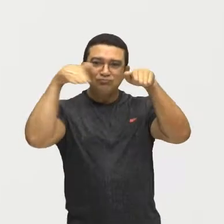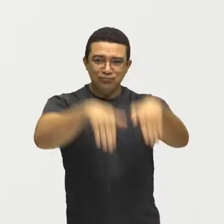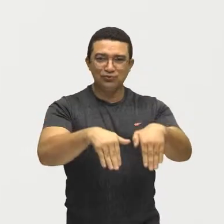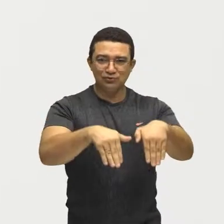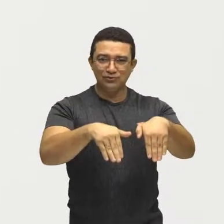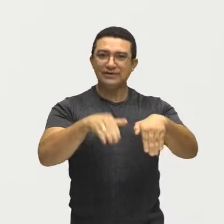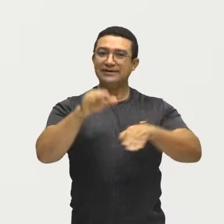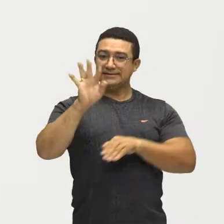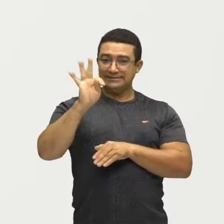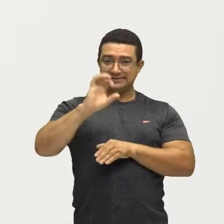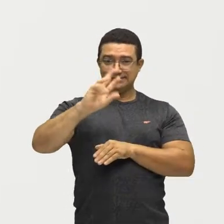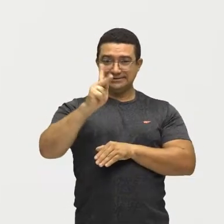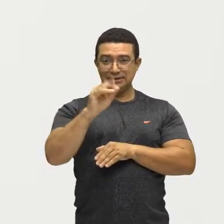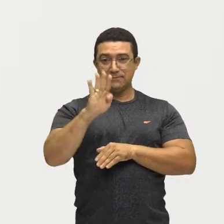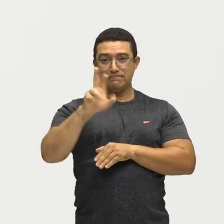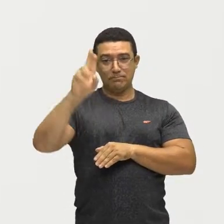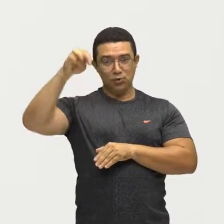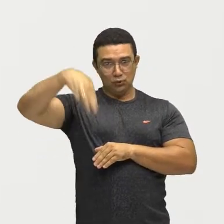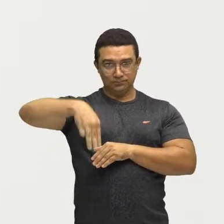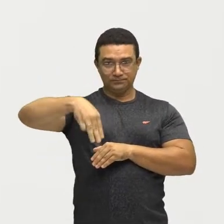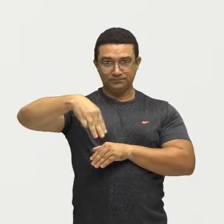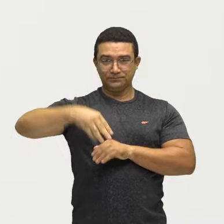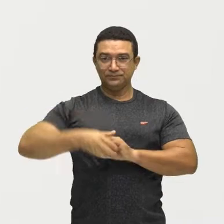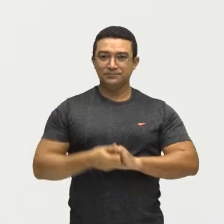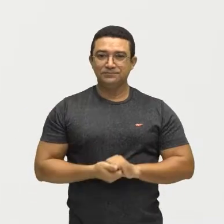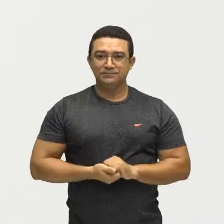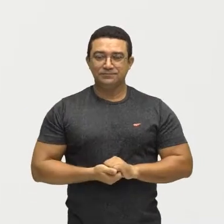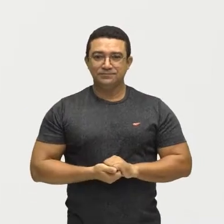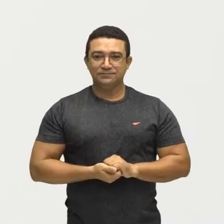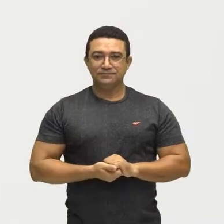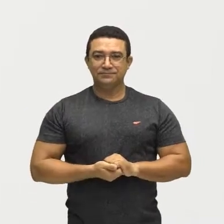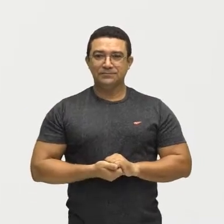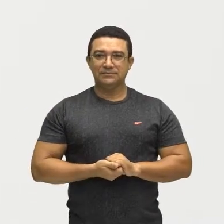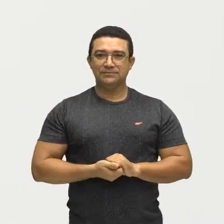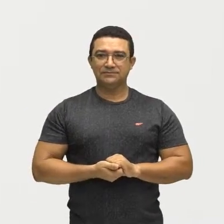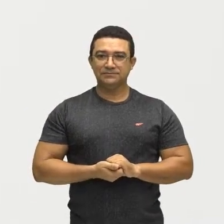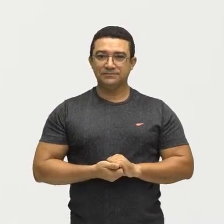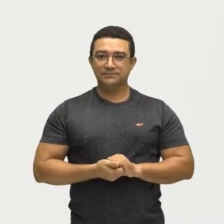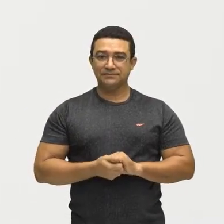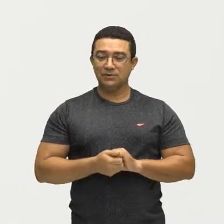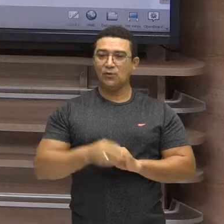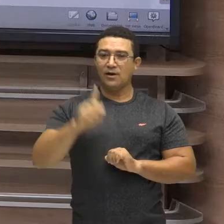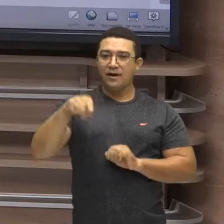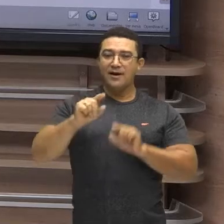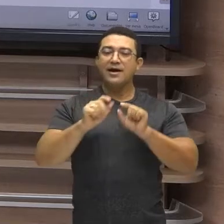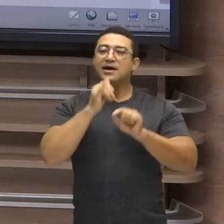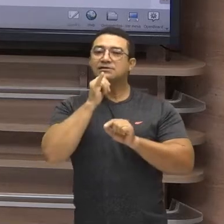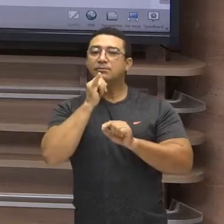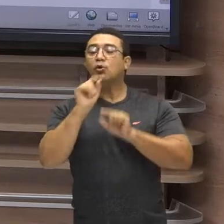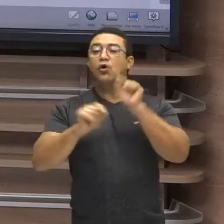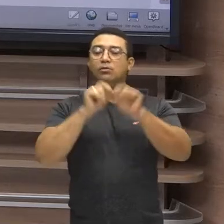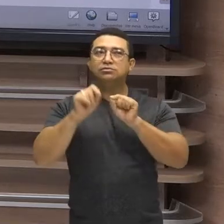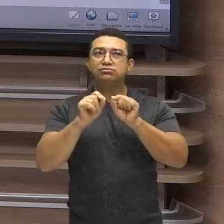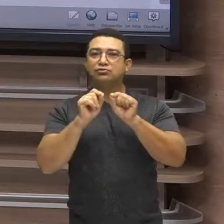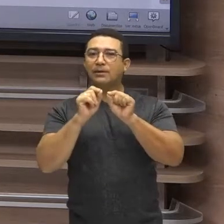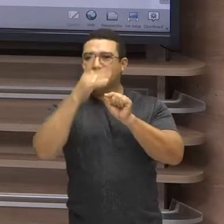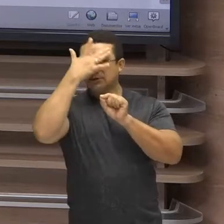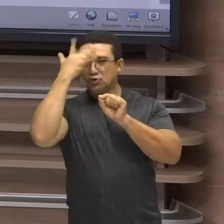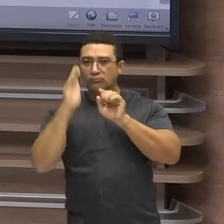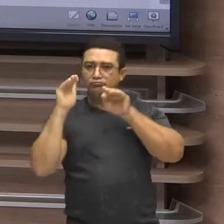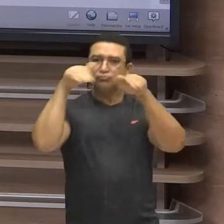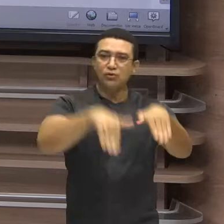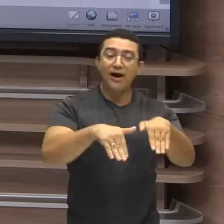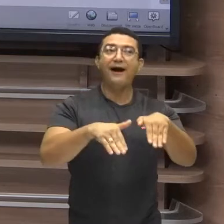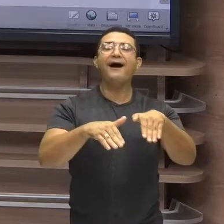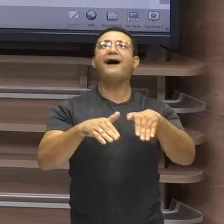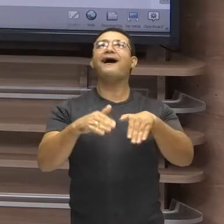mergulho, não seria onomatopeia, porque não está representando. É como acontecesse o som e eu fosse fazer